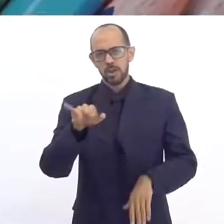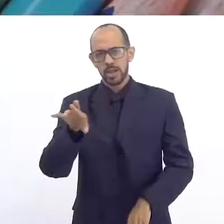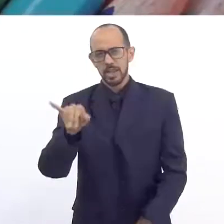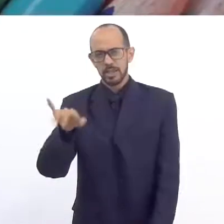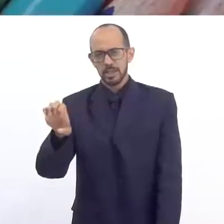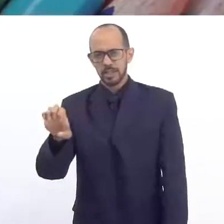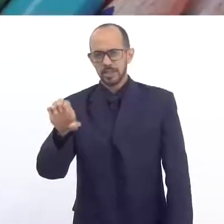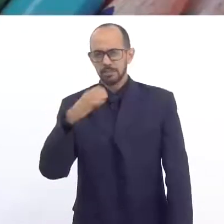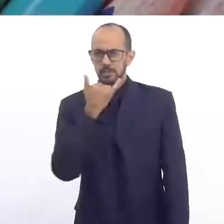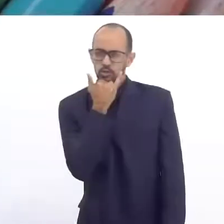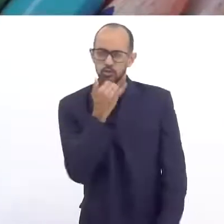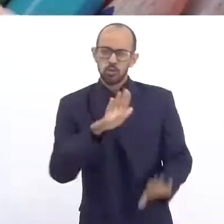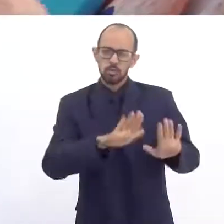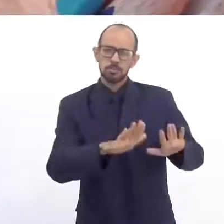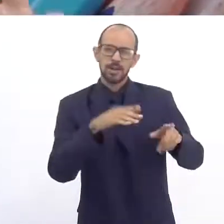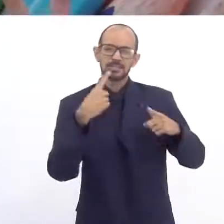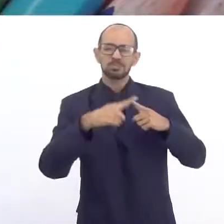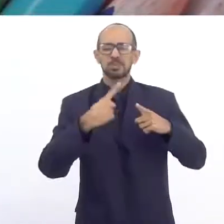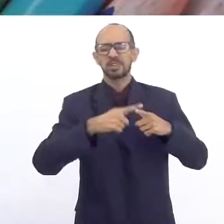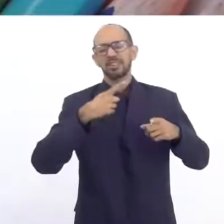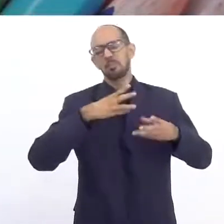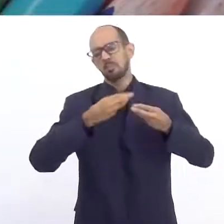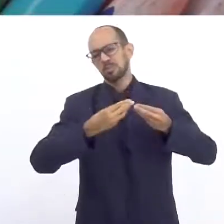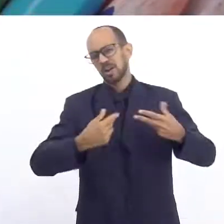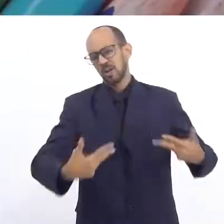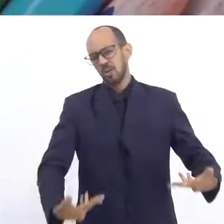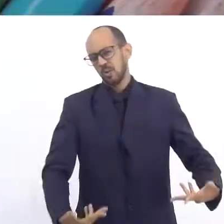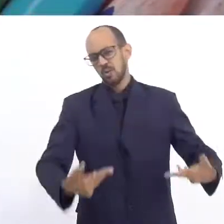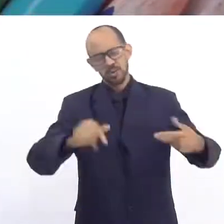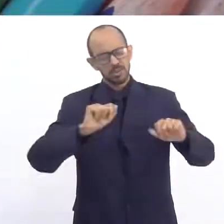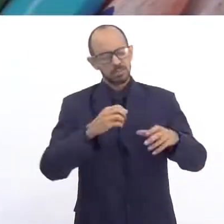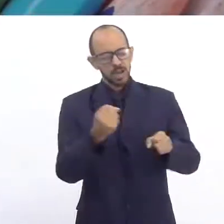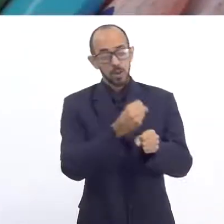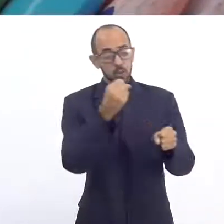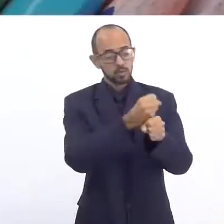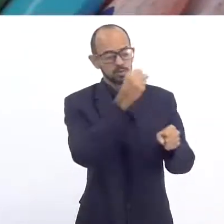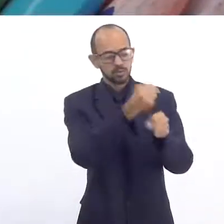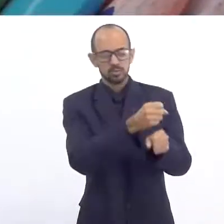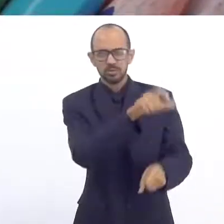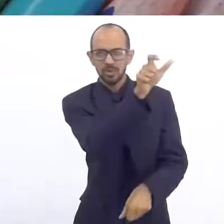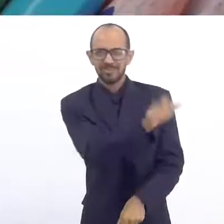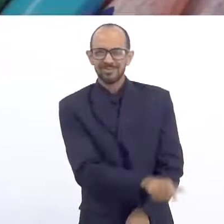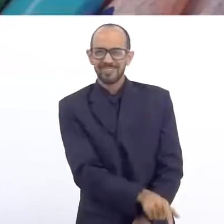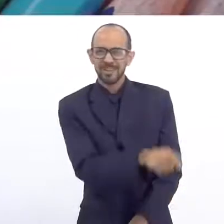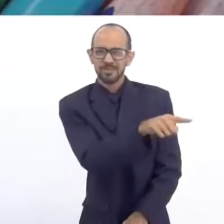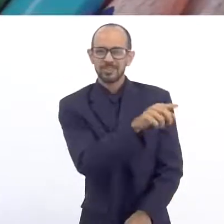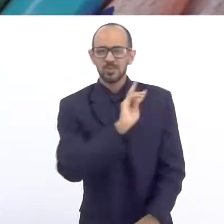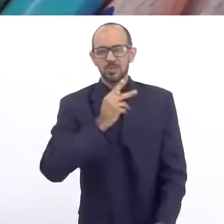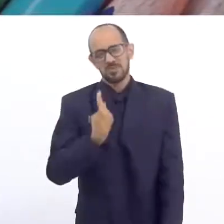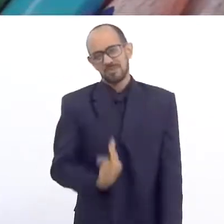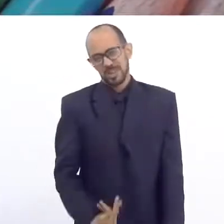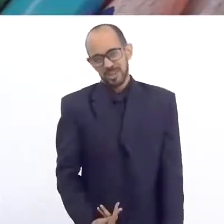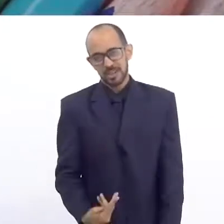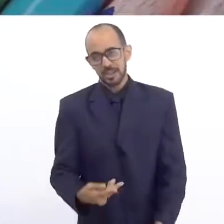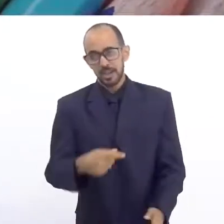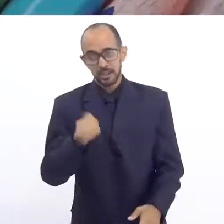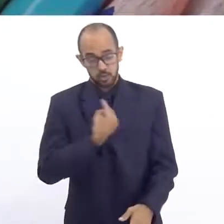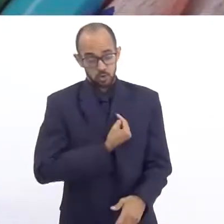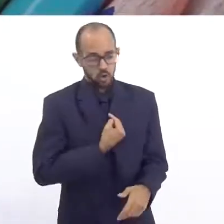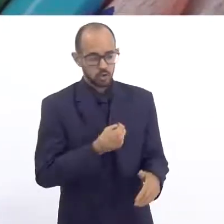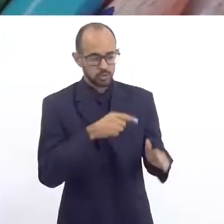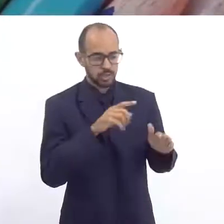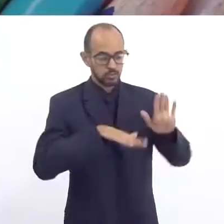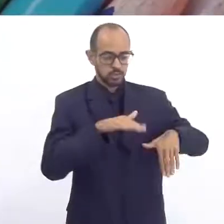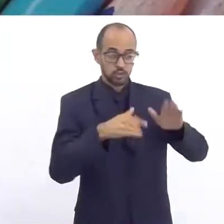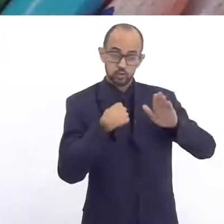é o conteúdo ali o importante, é tanta coisa na construção daquele ser humano que está ali, que a gente faz parte e é modelo. Agora,